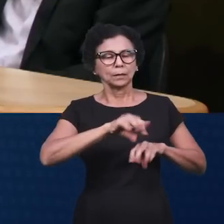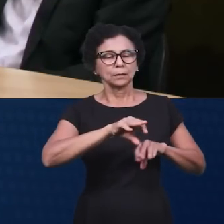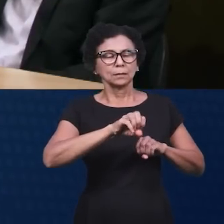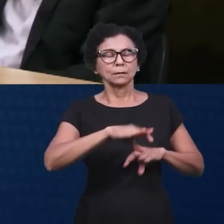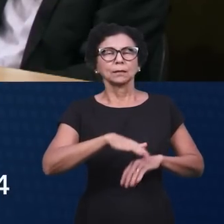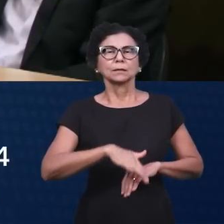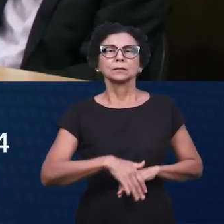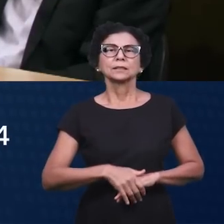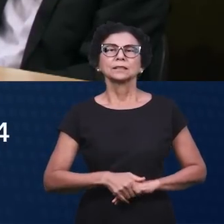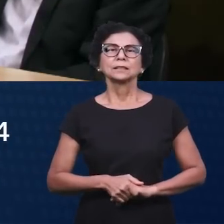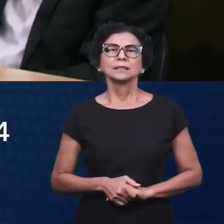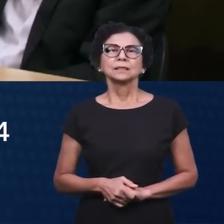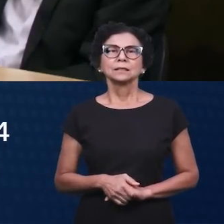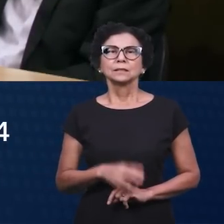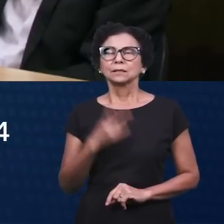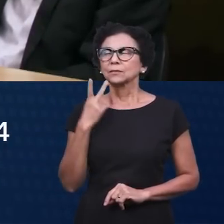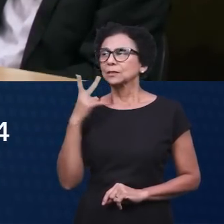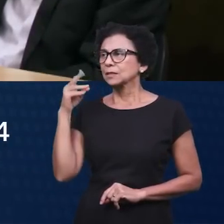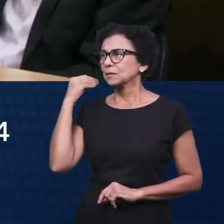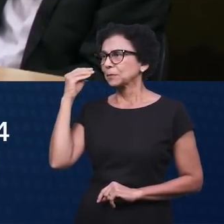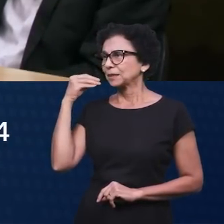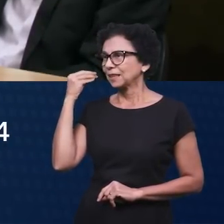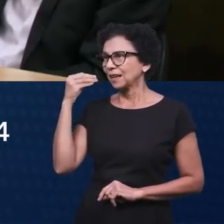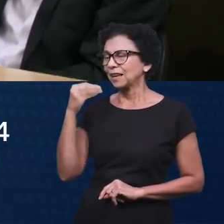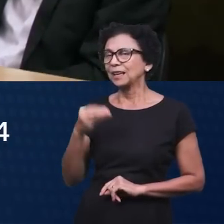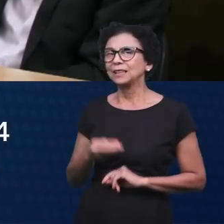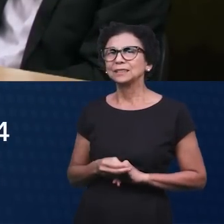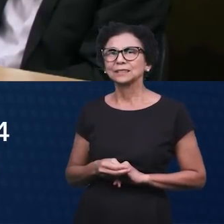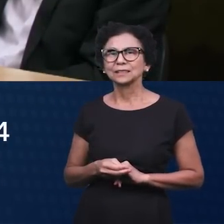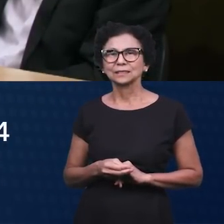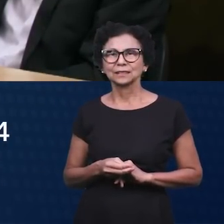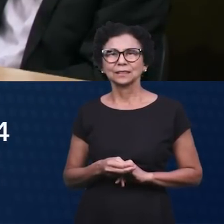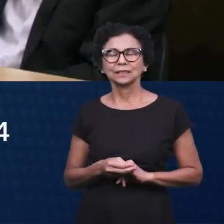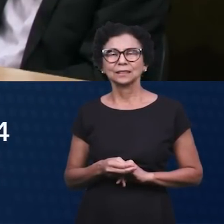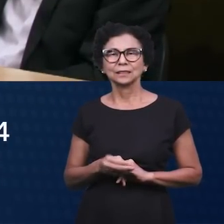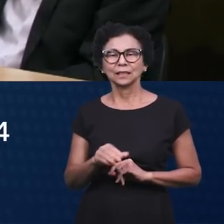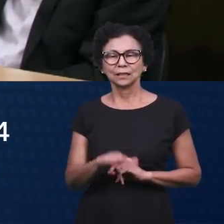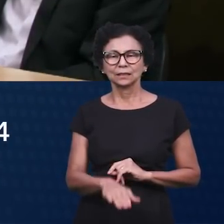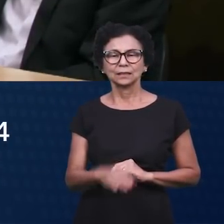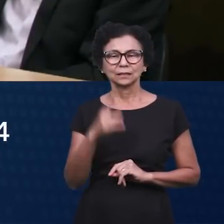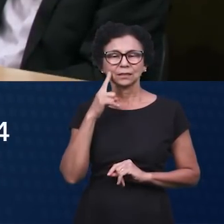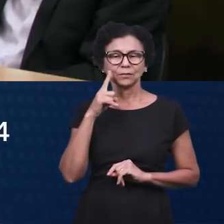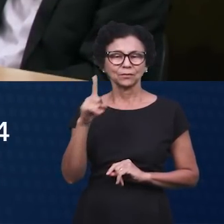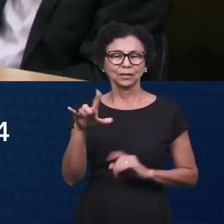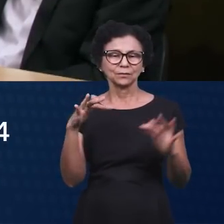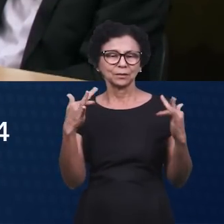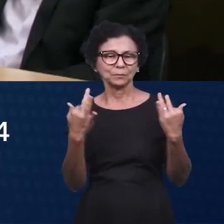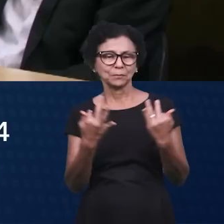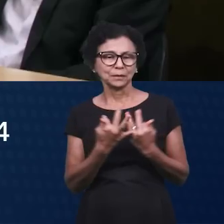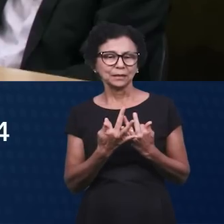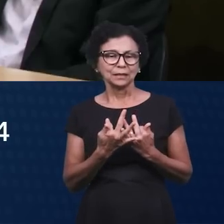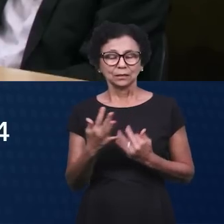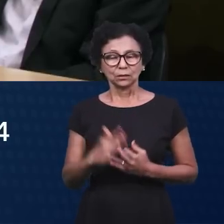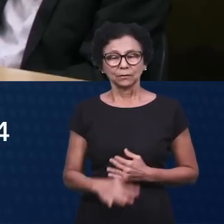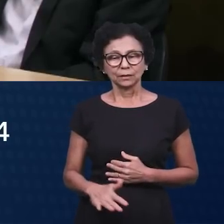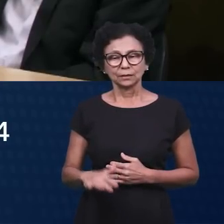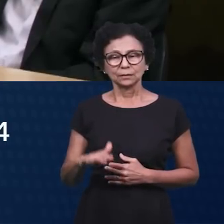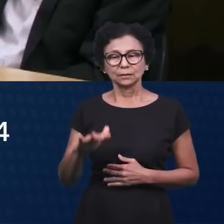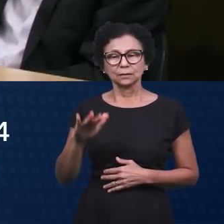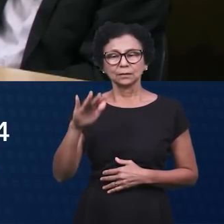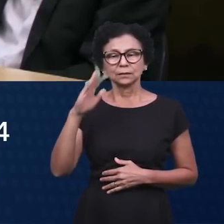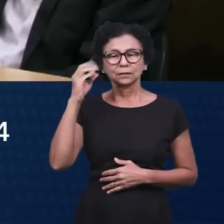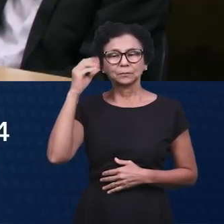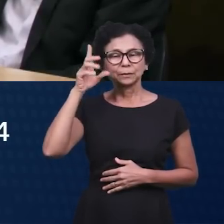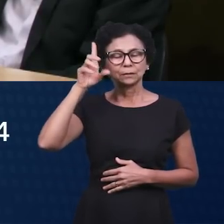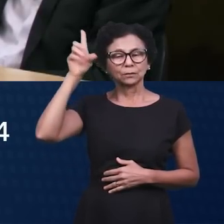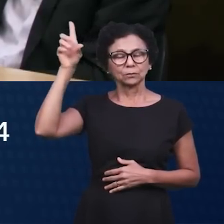falou, pastor Guilherme, sobre as experiências, né, que as crianças vão vendo dentro de casa, né? Então, se a criança ela vai crescendo tendo experiências com Deus e vendo o